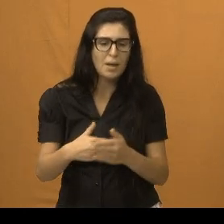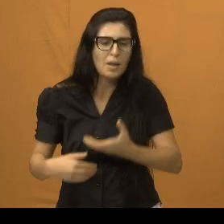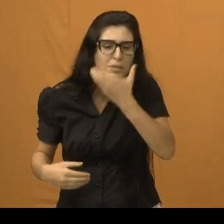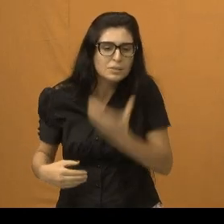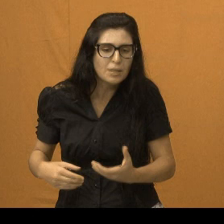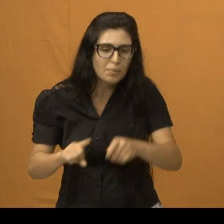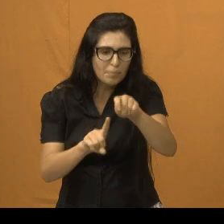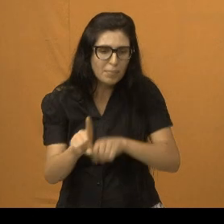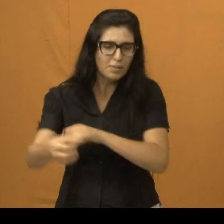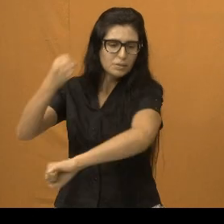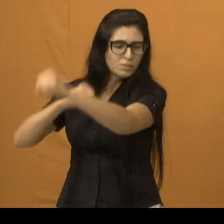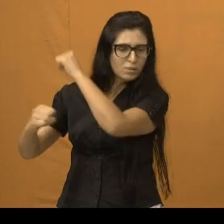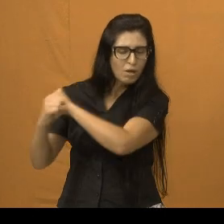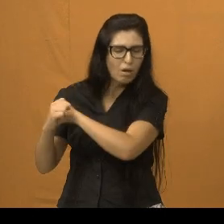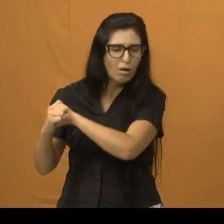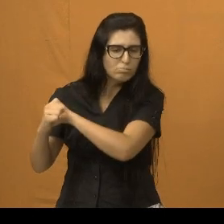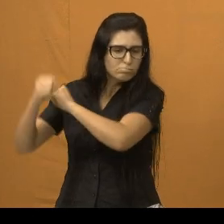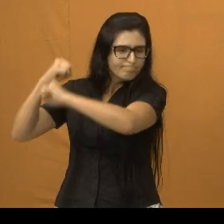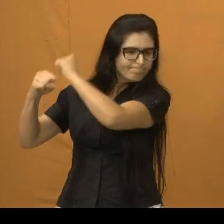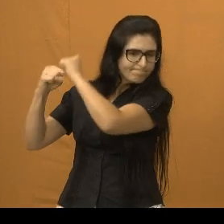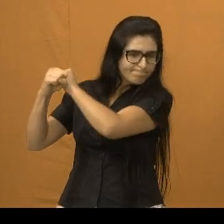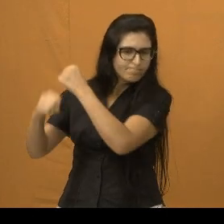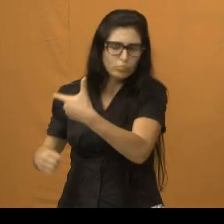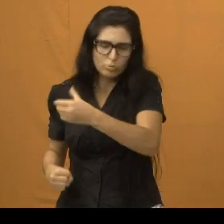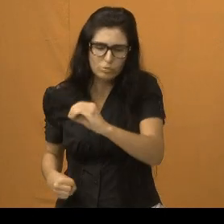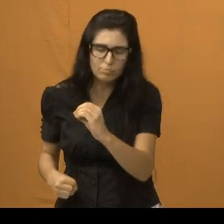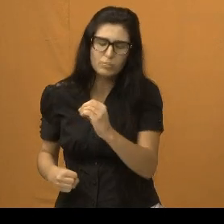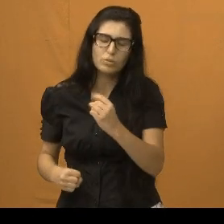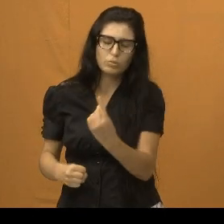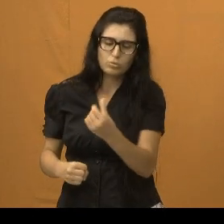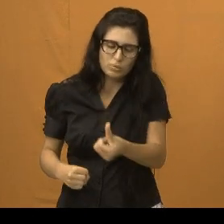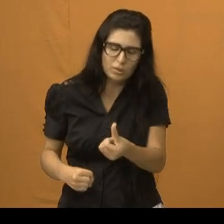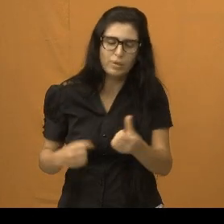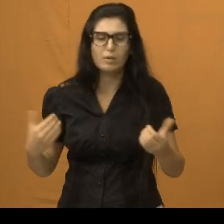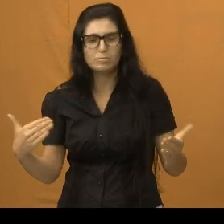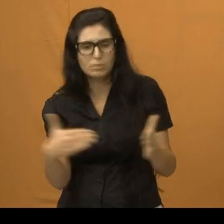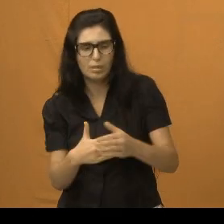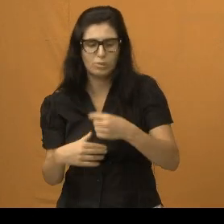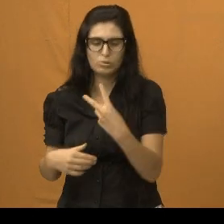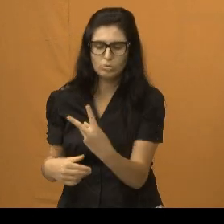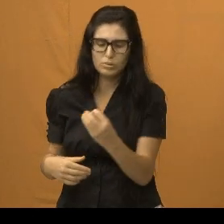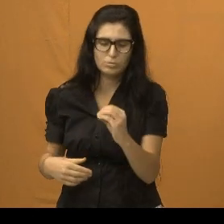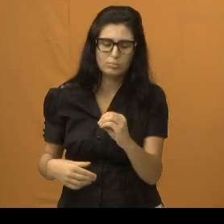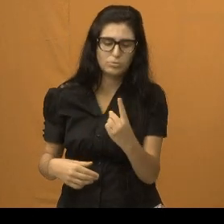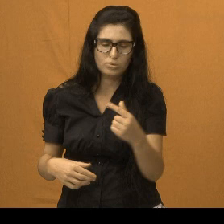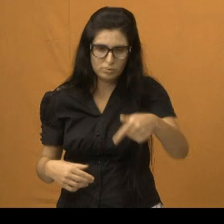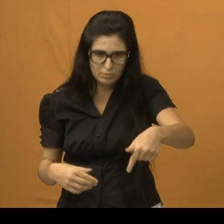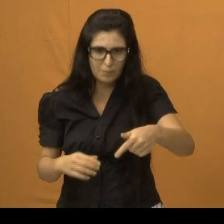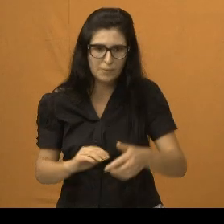podemos ver, em 2016, a meta orçamentária corrente era em torno de